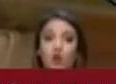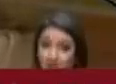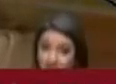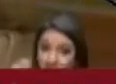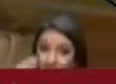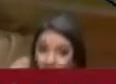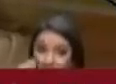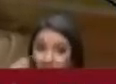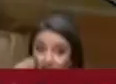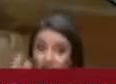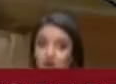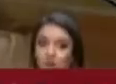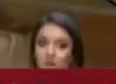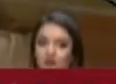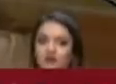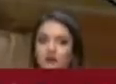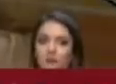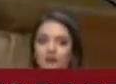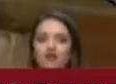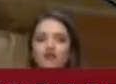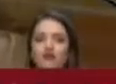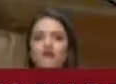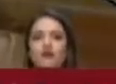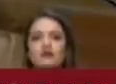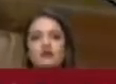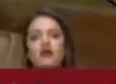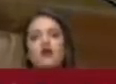para anistiar o Daniel de todos os seus crimes